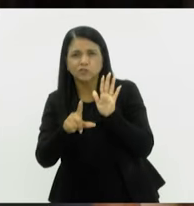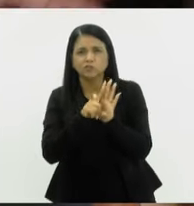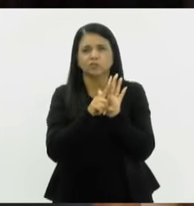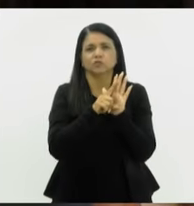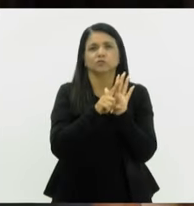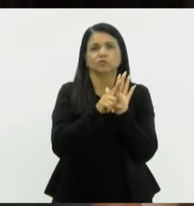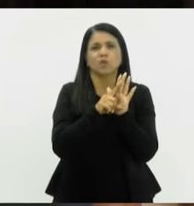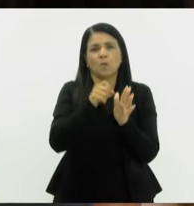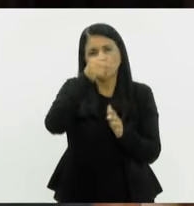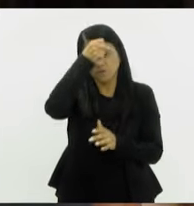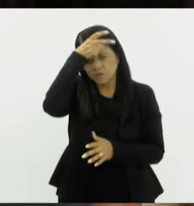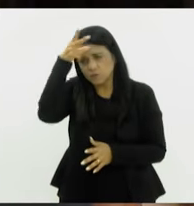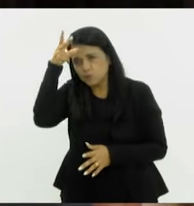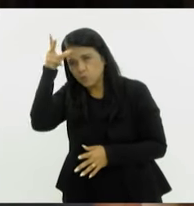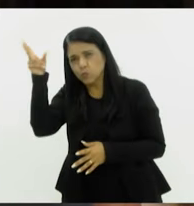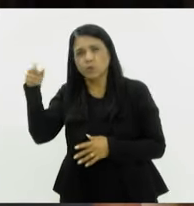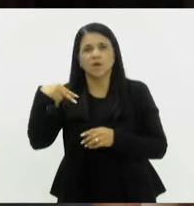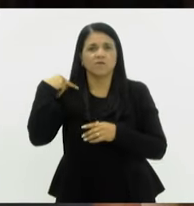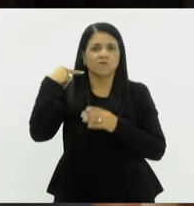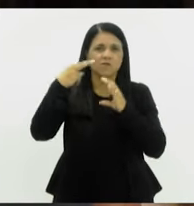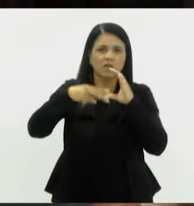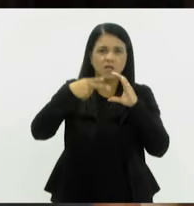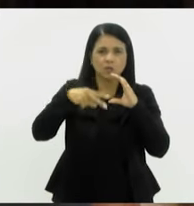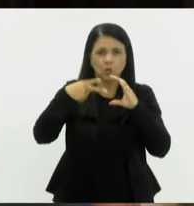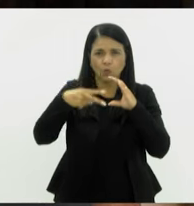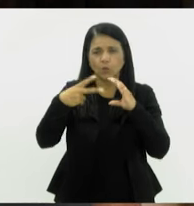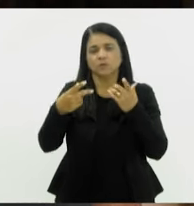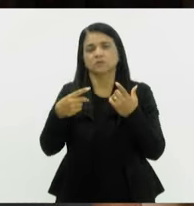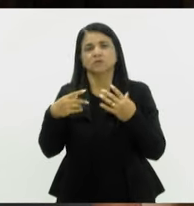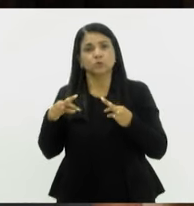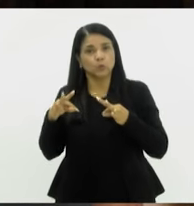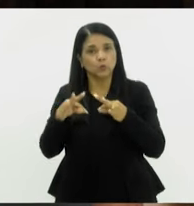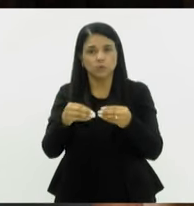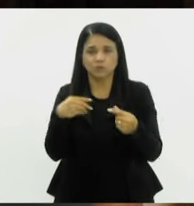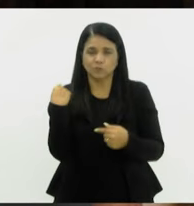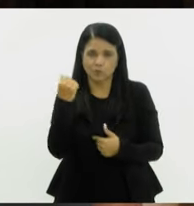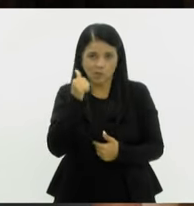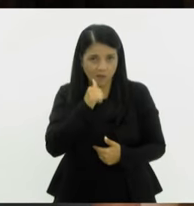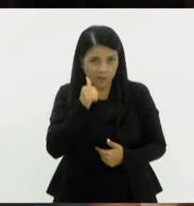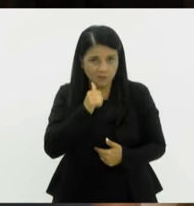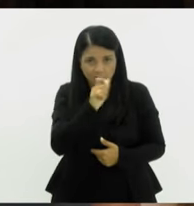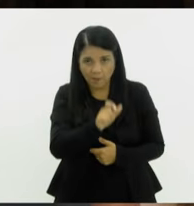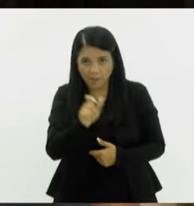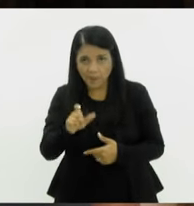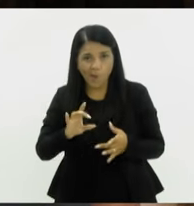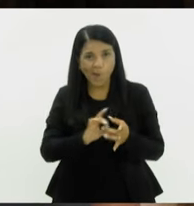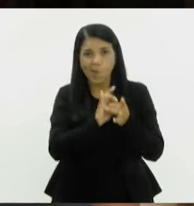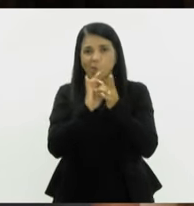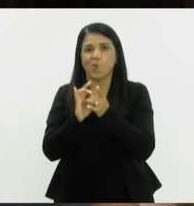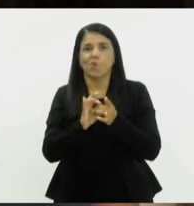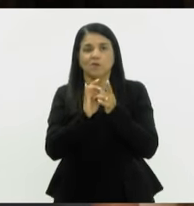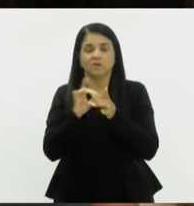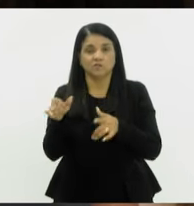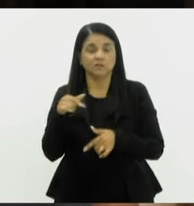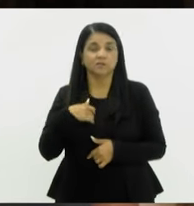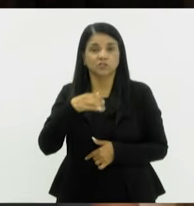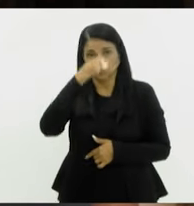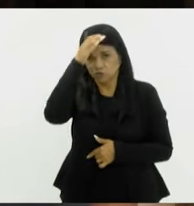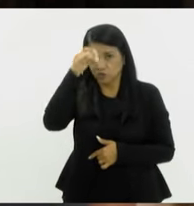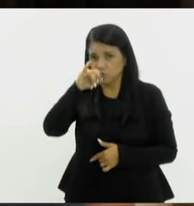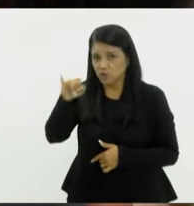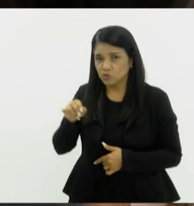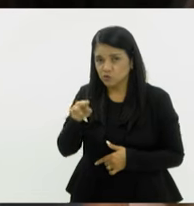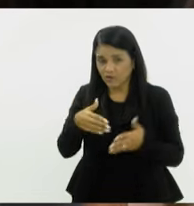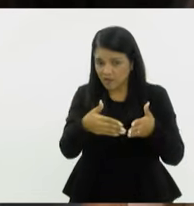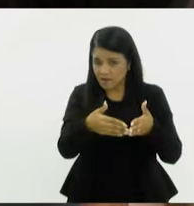pra prefeitura pras câmaras de vereadores Nós temos que nos unir quando a a a tia Ju fala da licença maternidade é porque